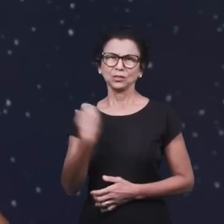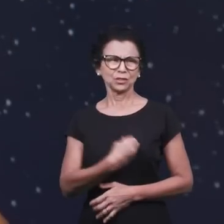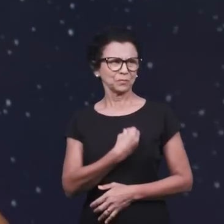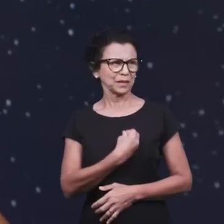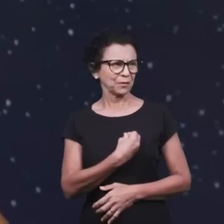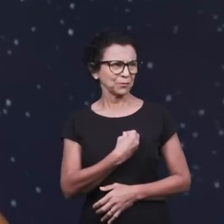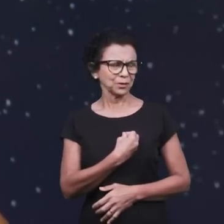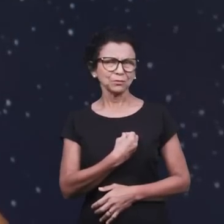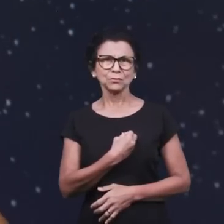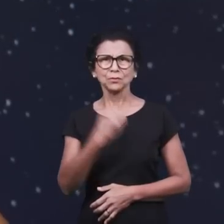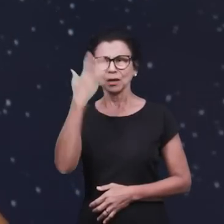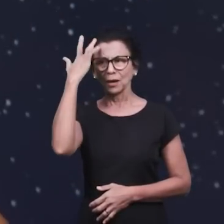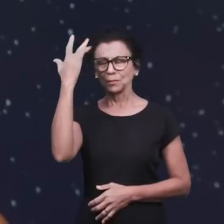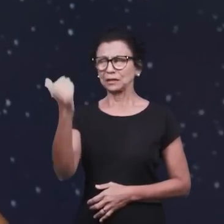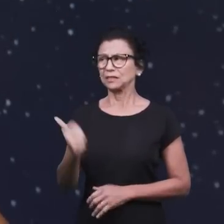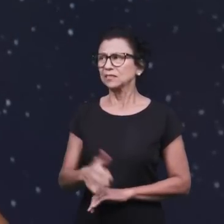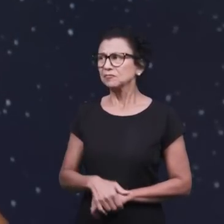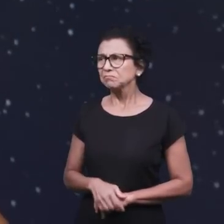estar vivos amanhã?